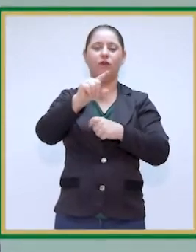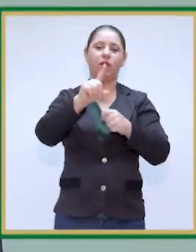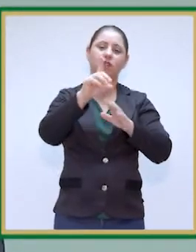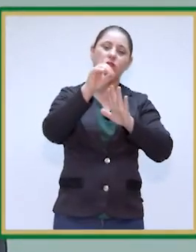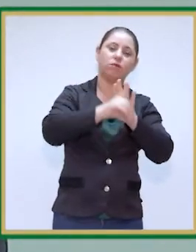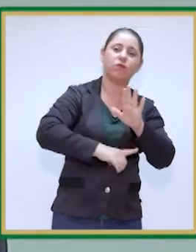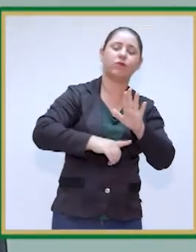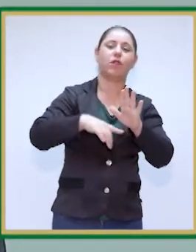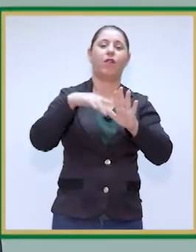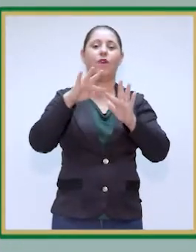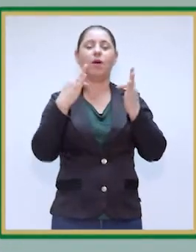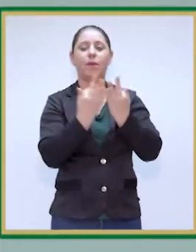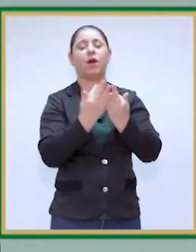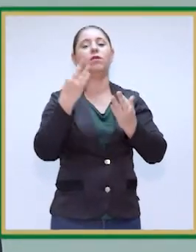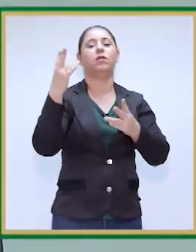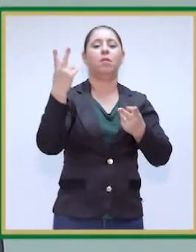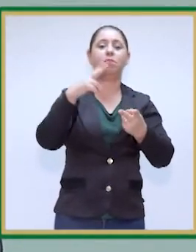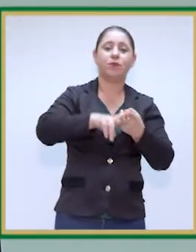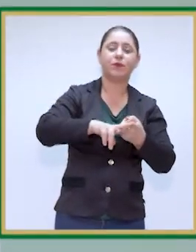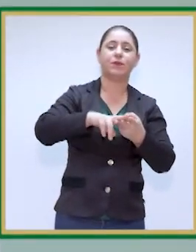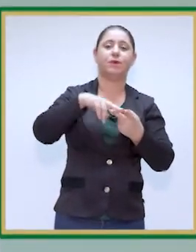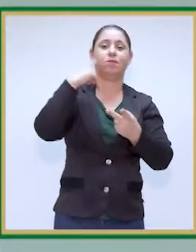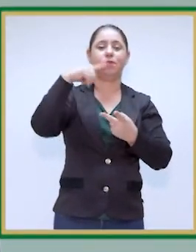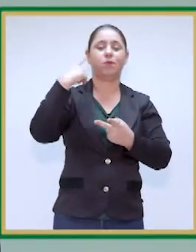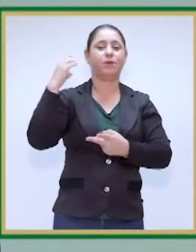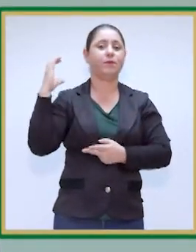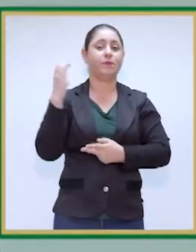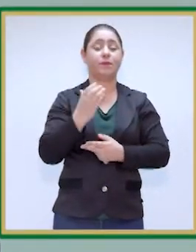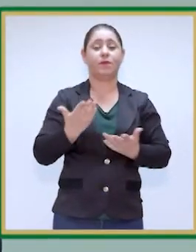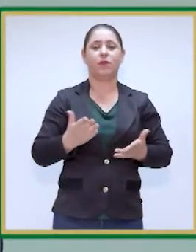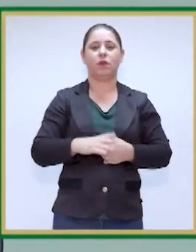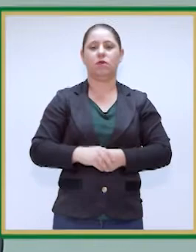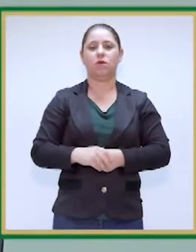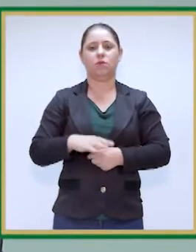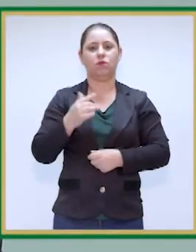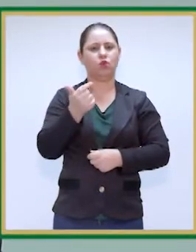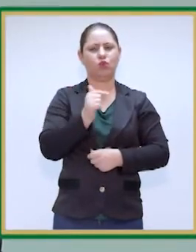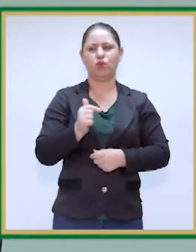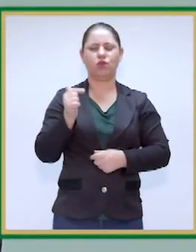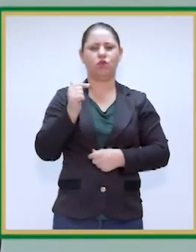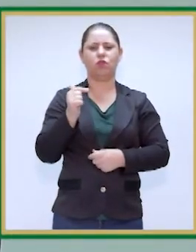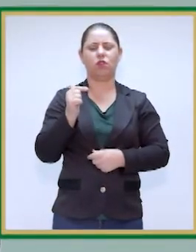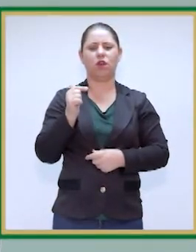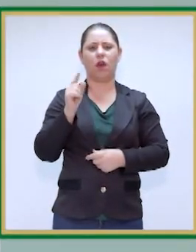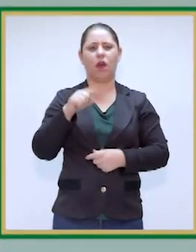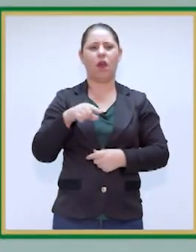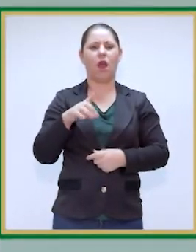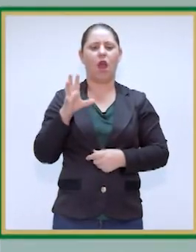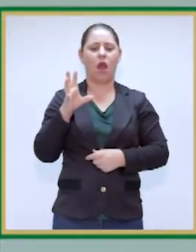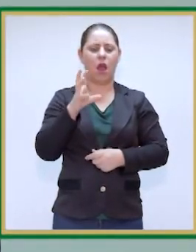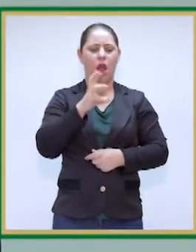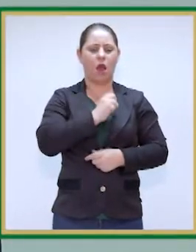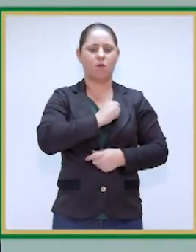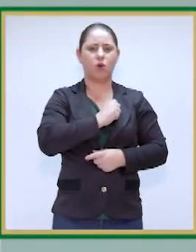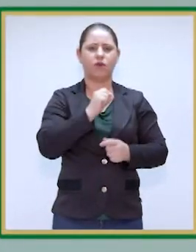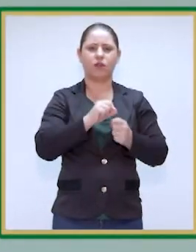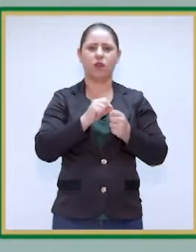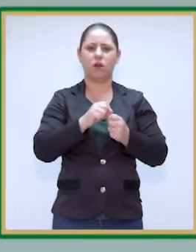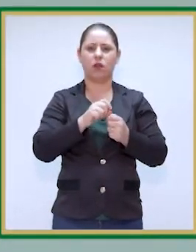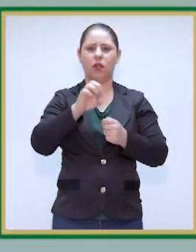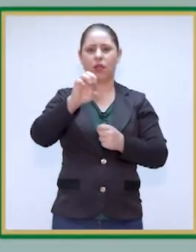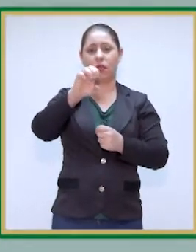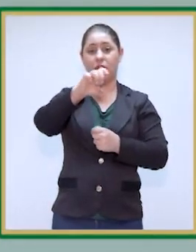geral. Faz direito de família, faz direito criminal, faz execução penal. E eu não tinha nenhuma paixão